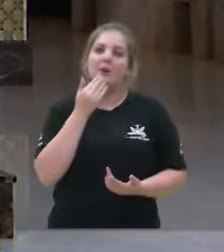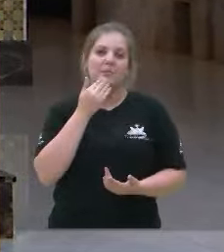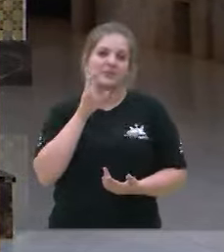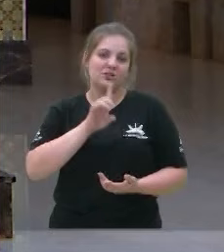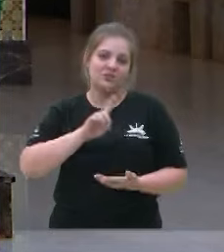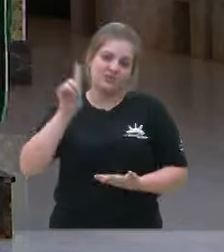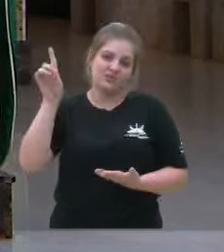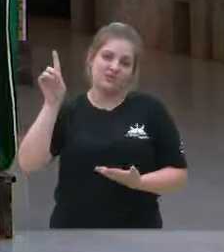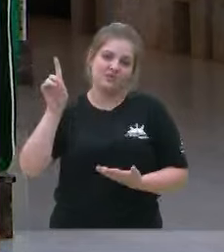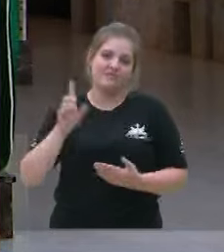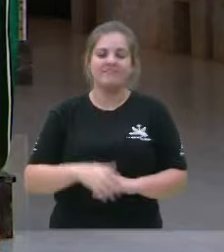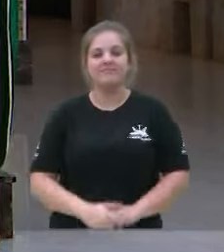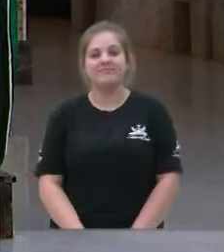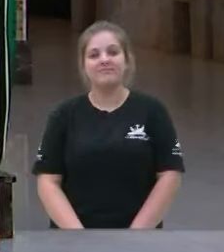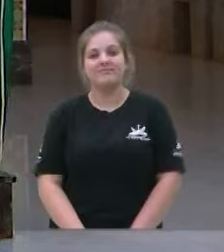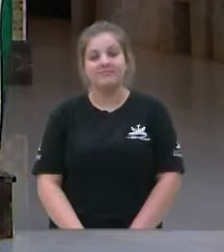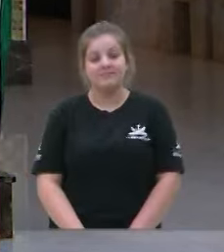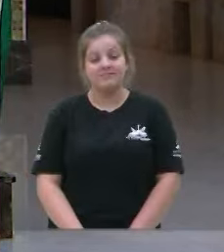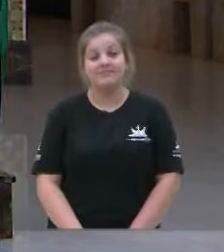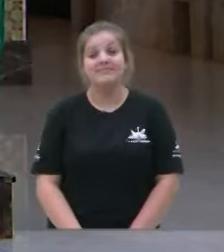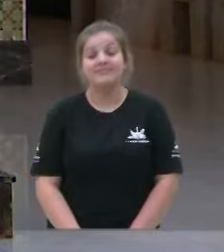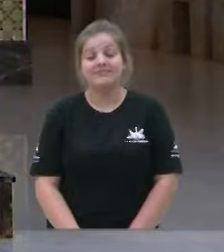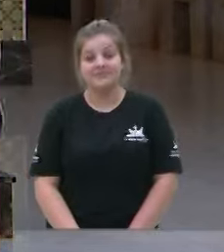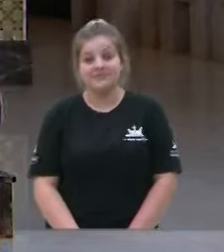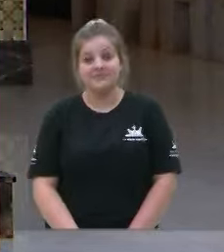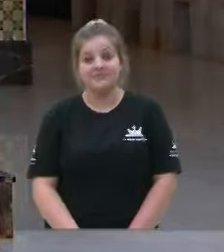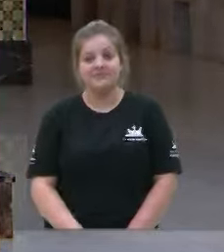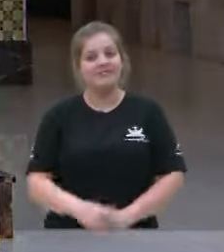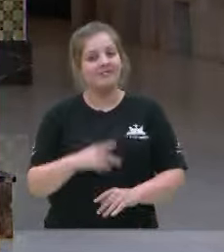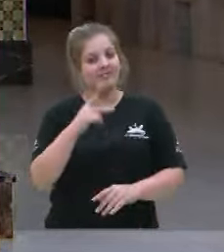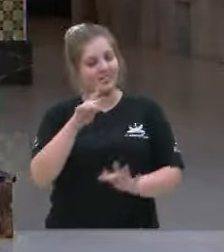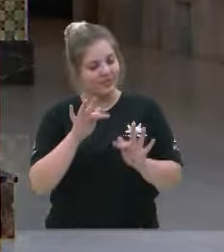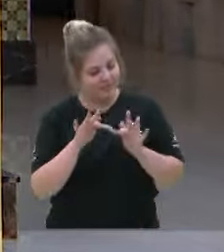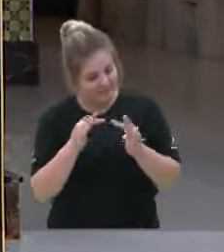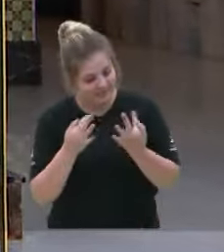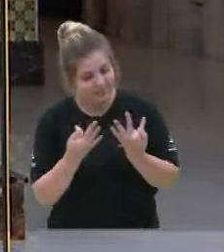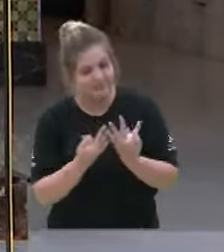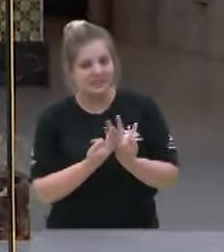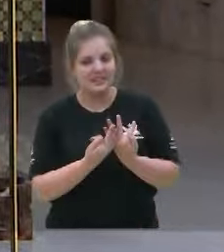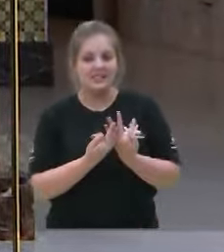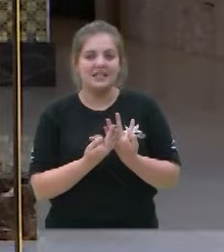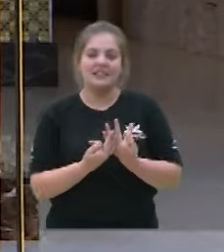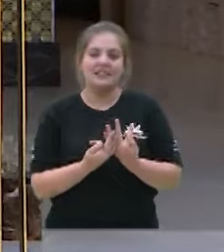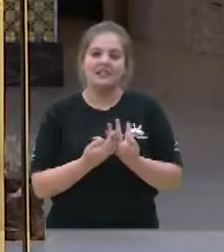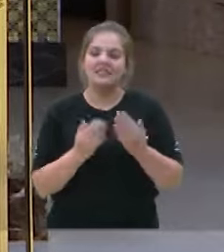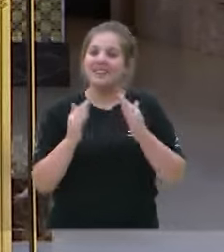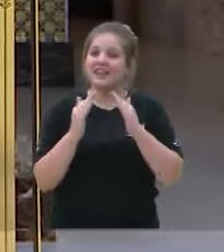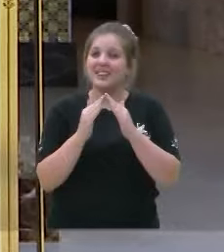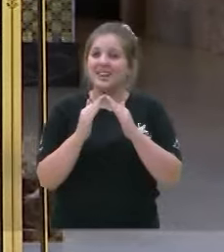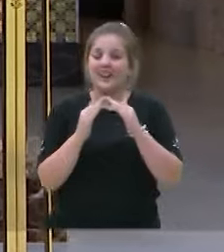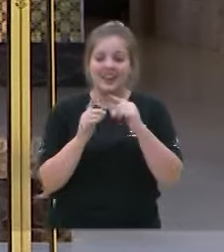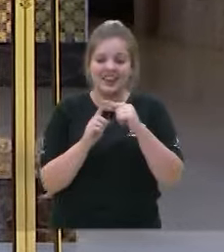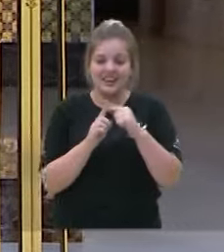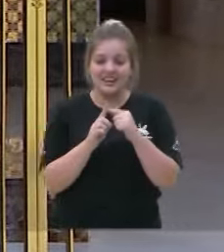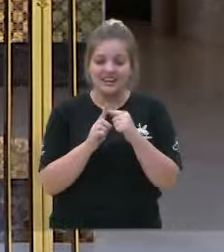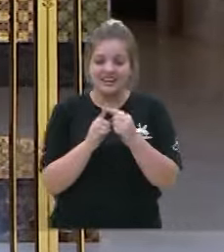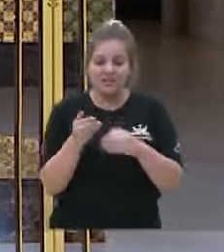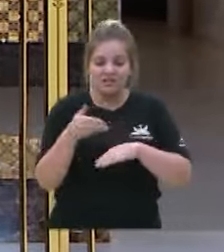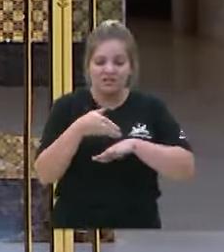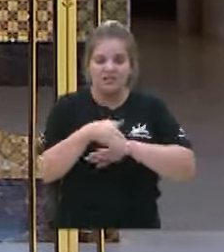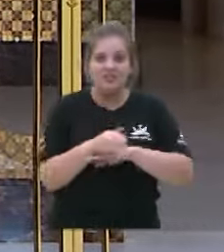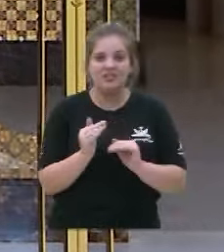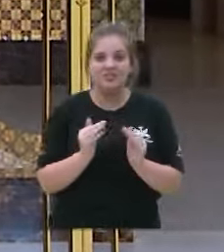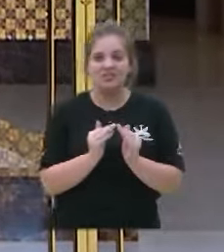de Deus a sua família que é uma igreja doméstica